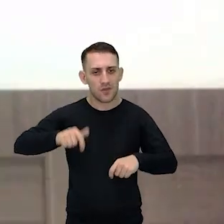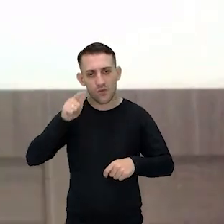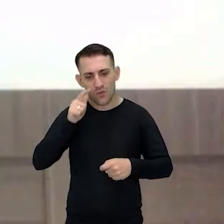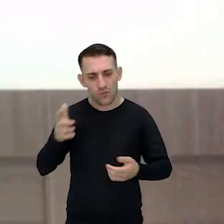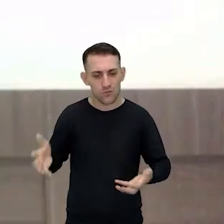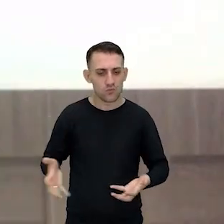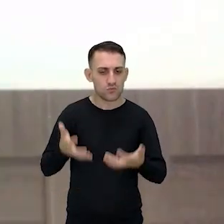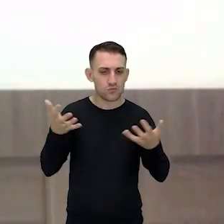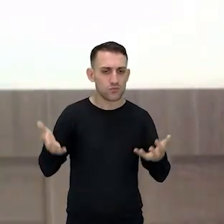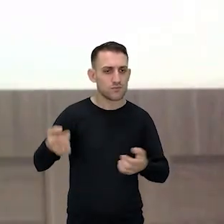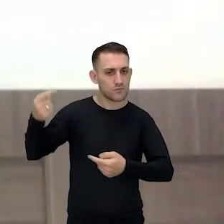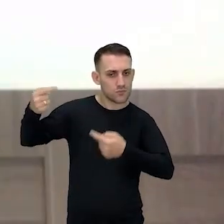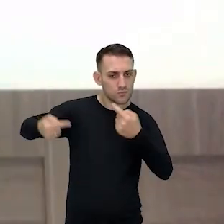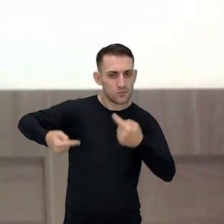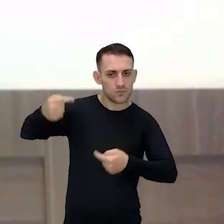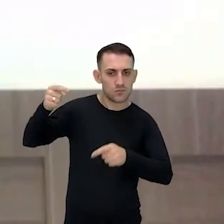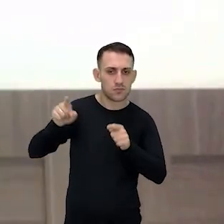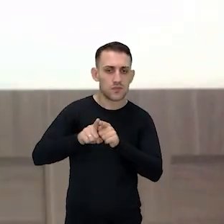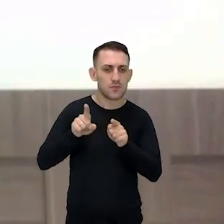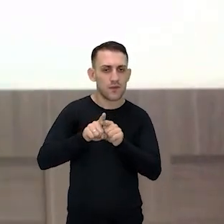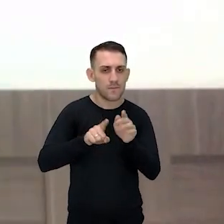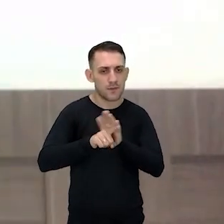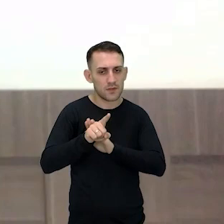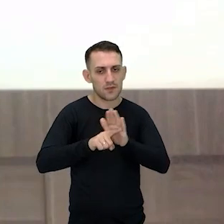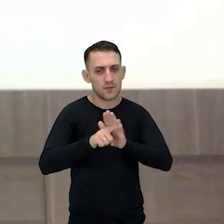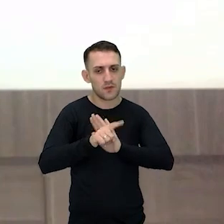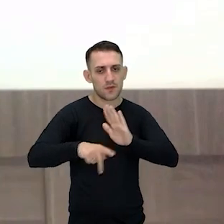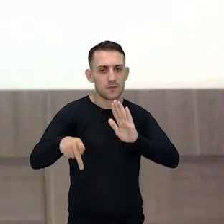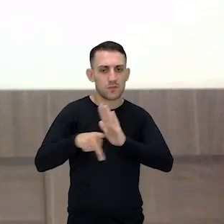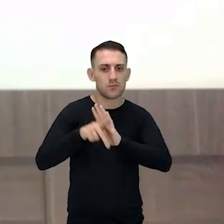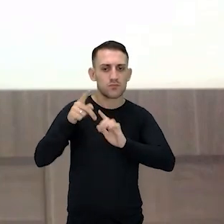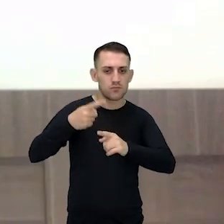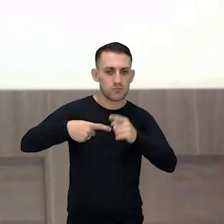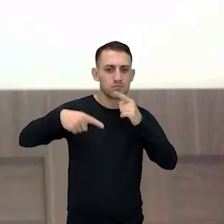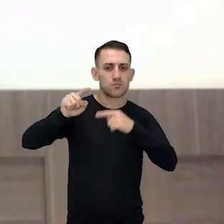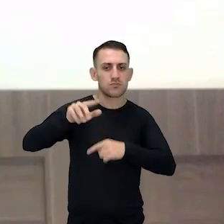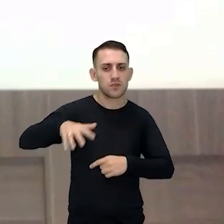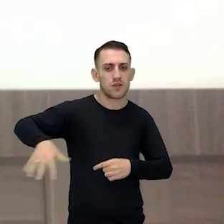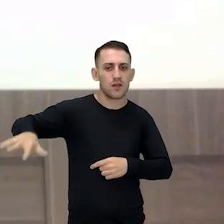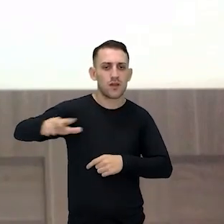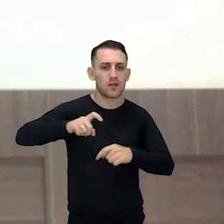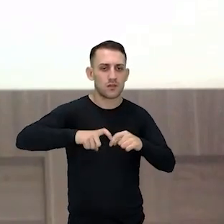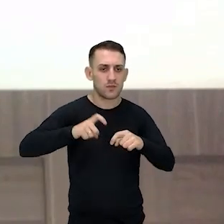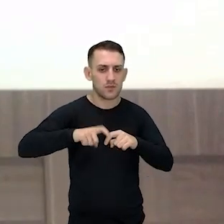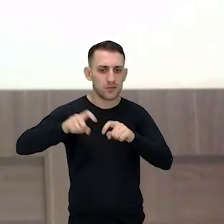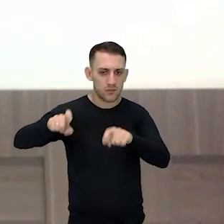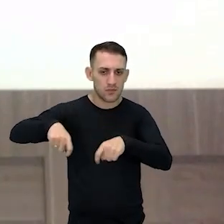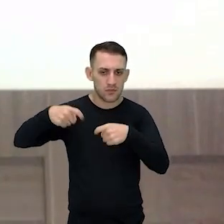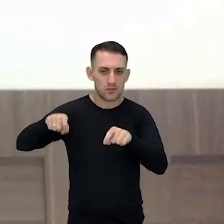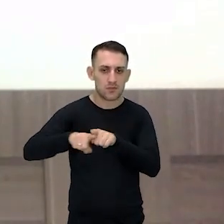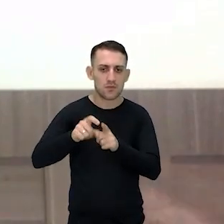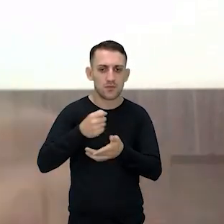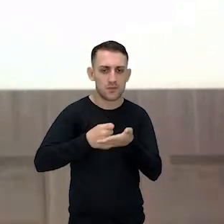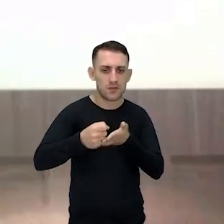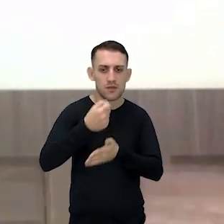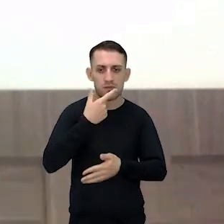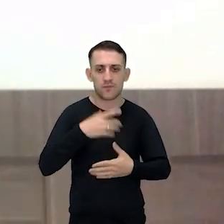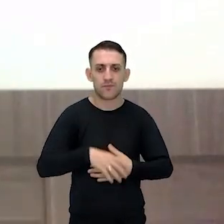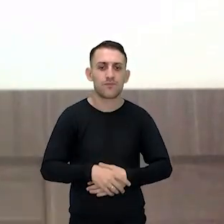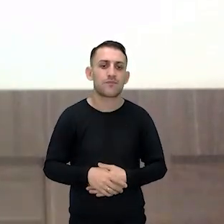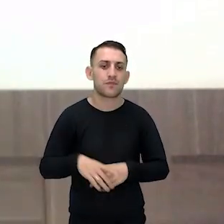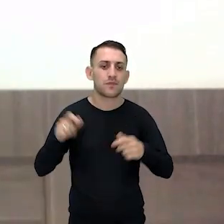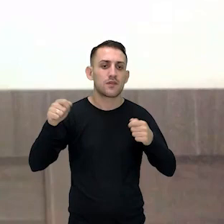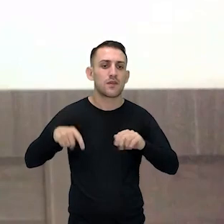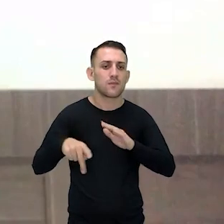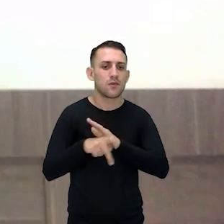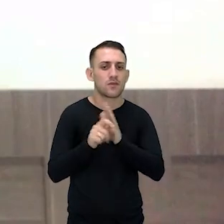as discussões e até a pesquisa por esses avanços nas áreas da medicina, agricultura e farmacologia, como sugere a